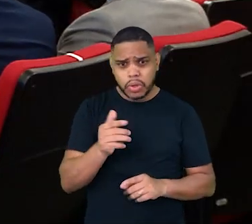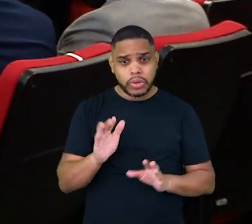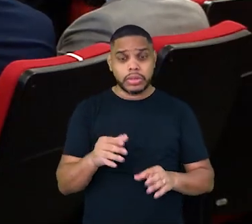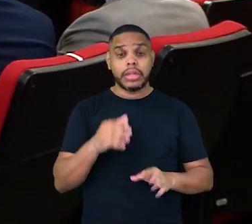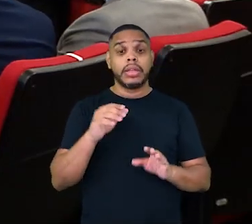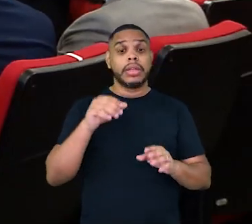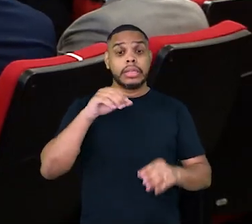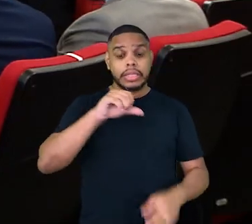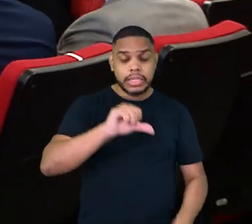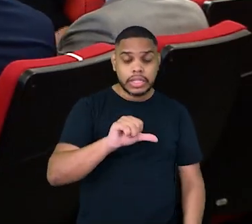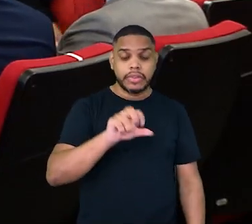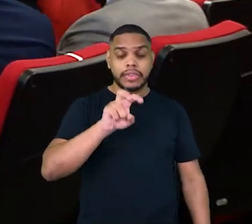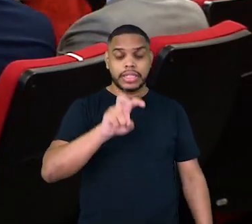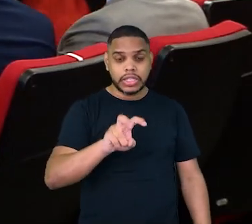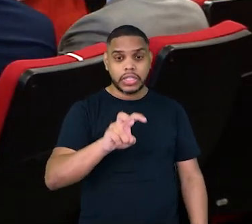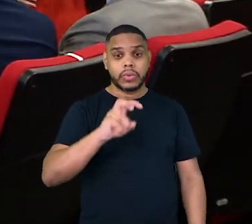Foram